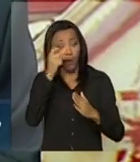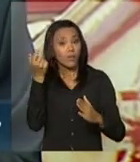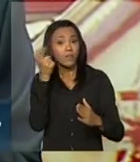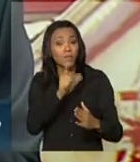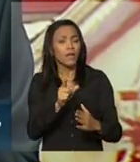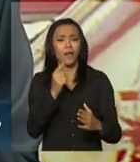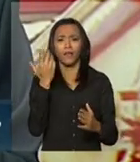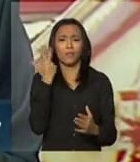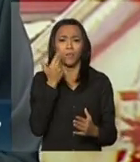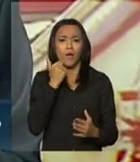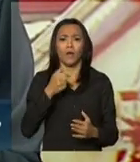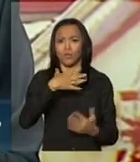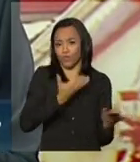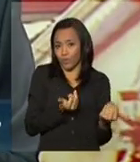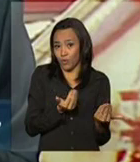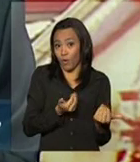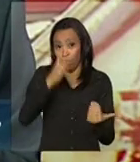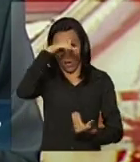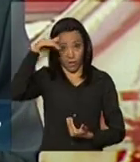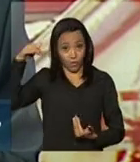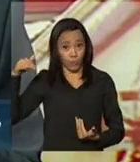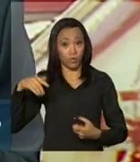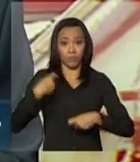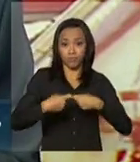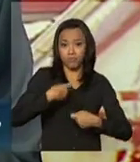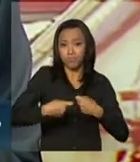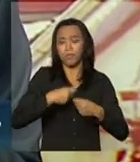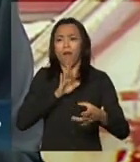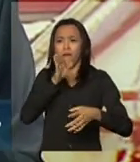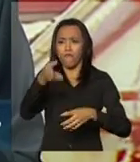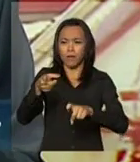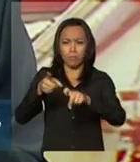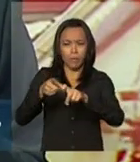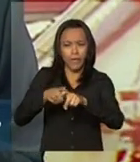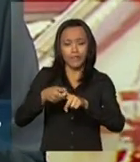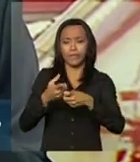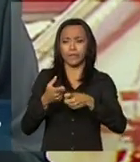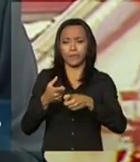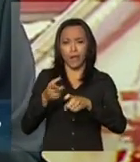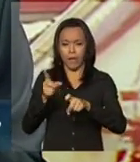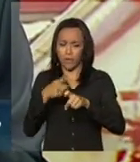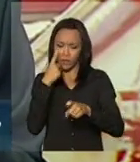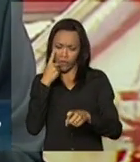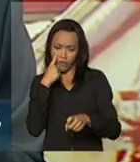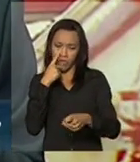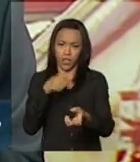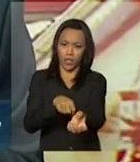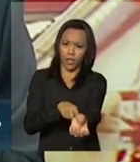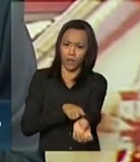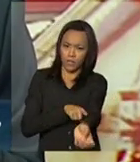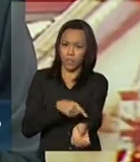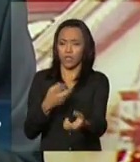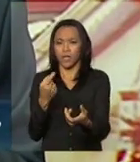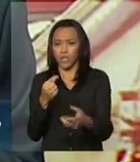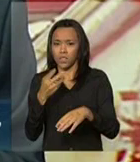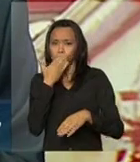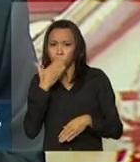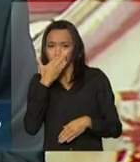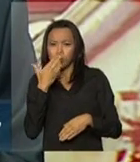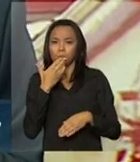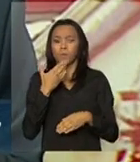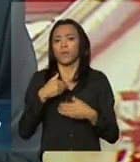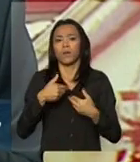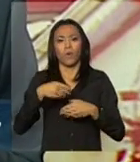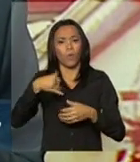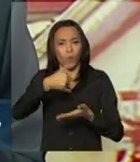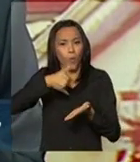adultos jovens, pessoas de vida sexual ativa, vão no médico, o médico pede ver colesterol, ver glicemia, ver tudo, mas não conversa com a